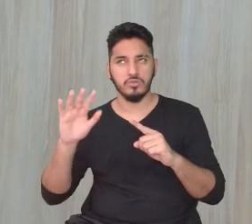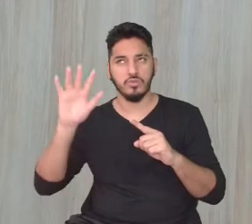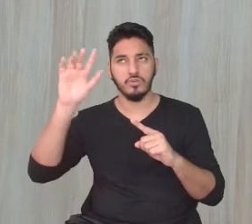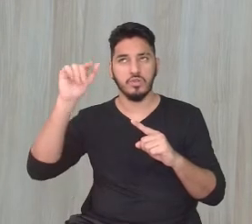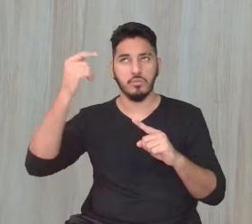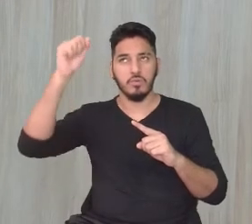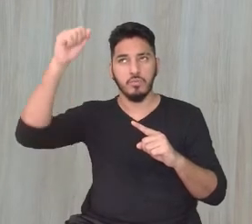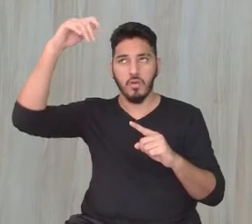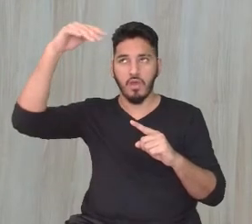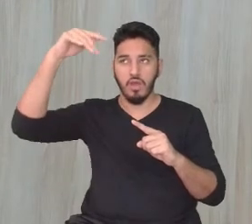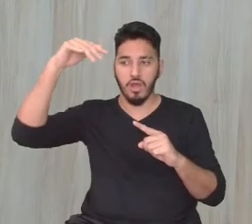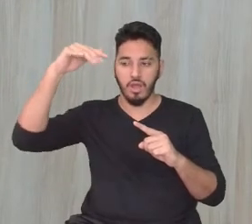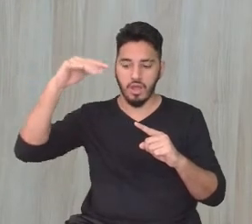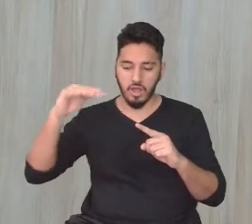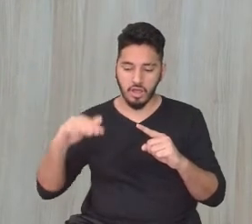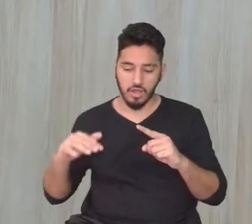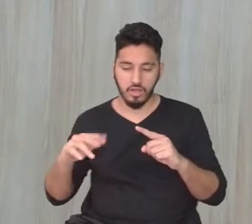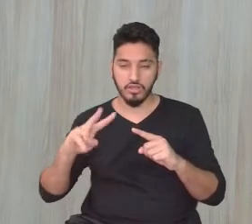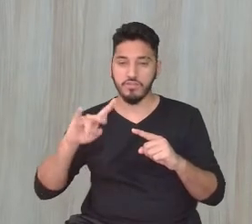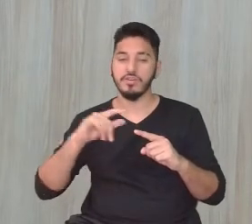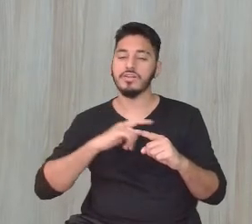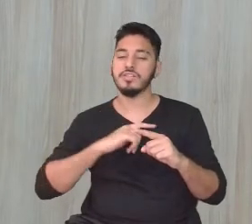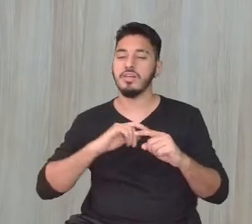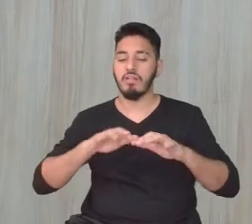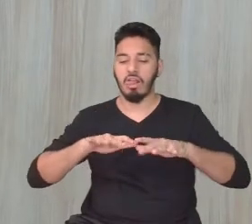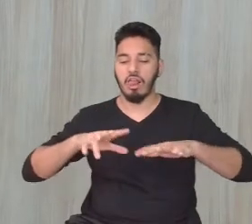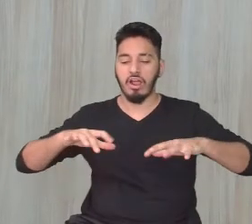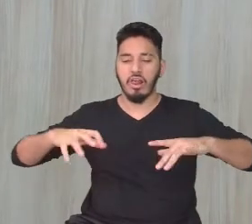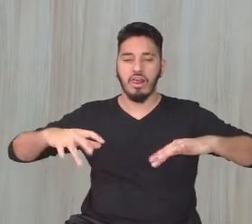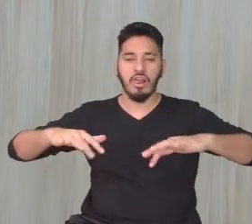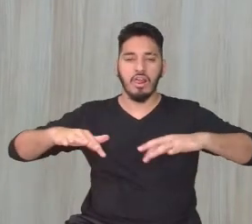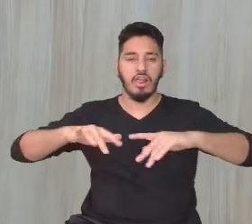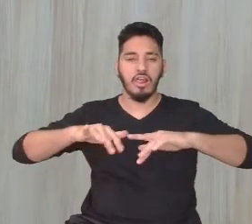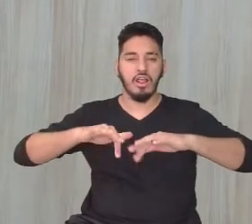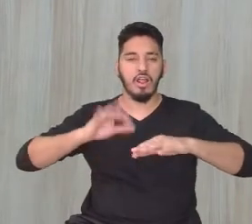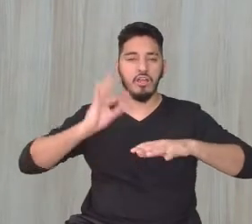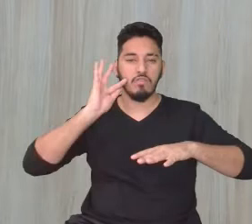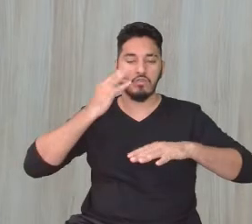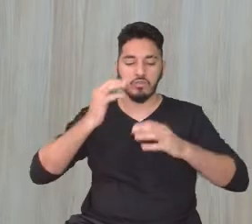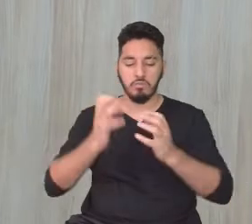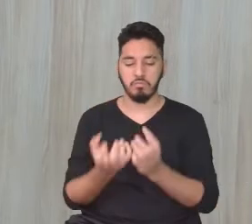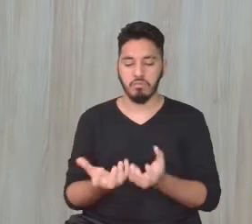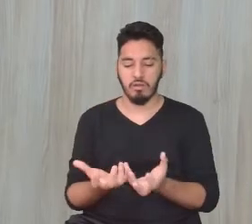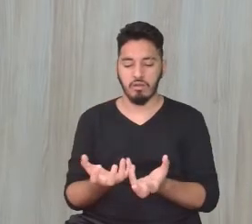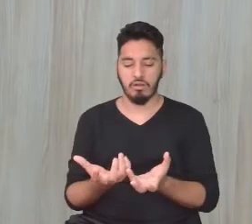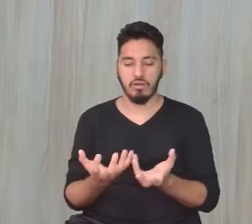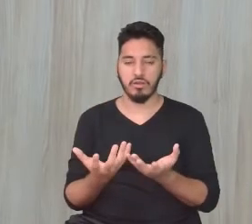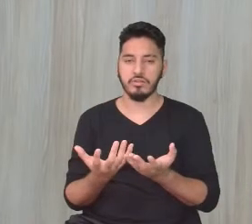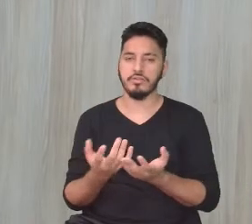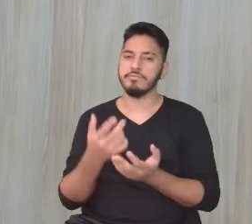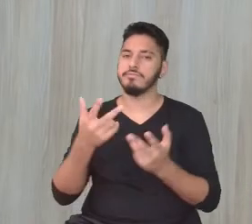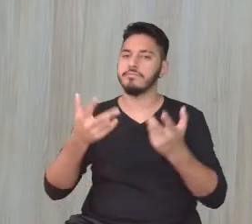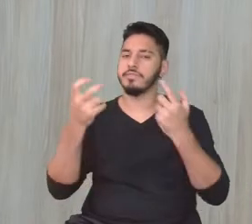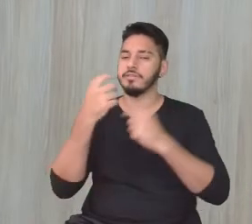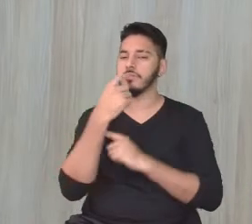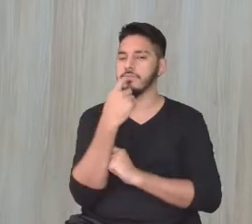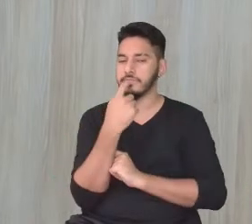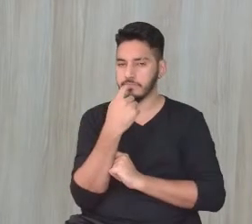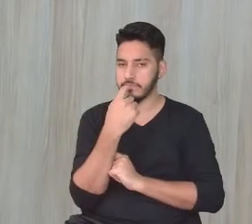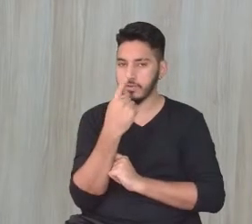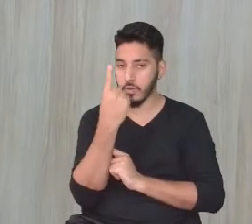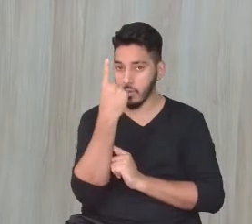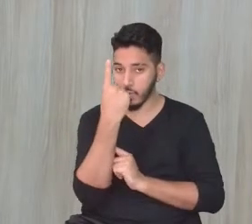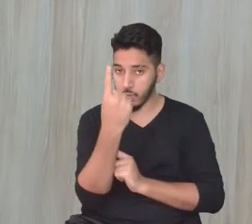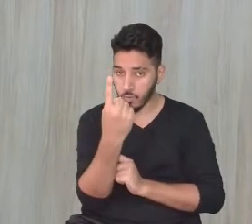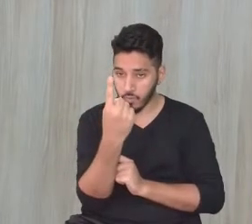descer para o solo Então vai também o que vai estar contaminando aquele solo então repare só em apenas